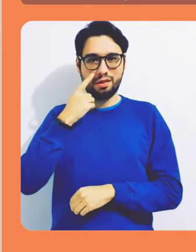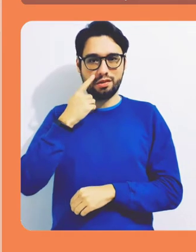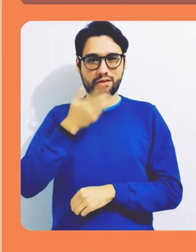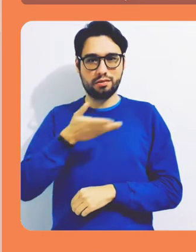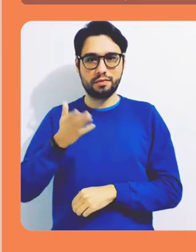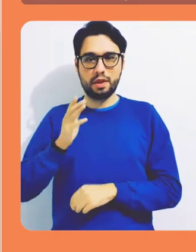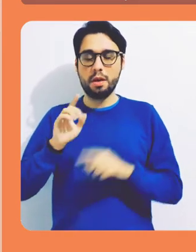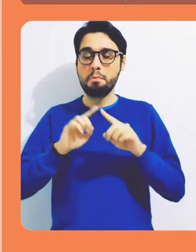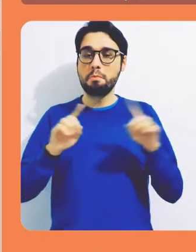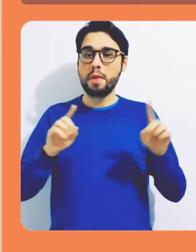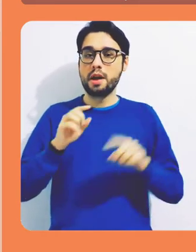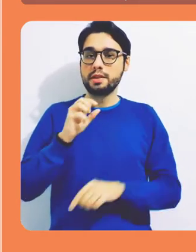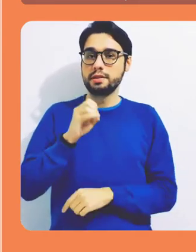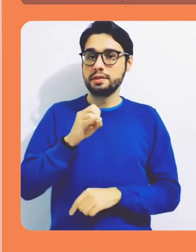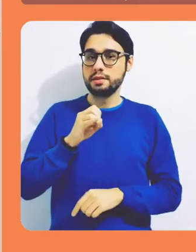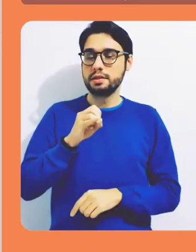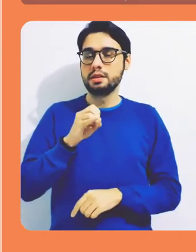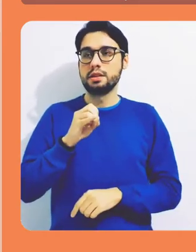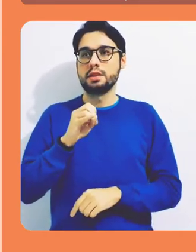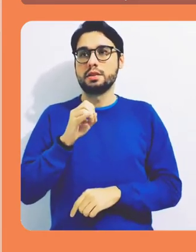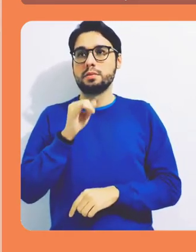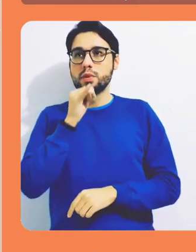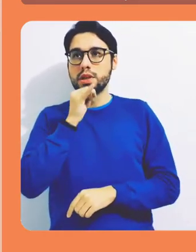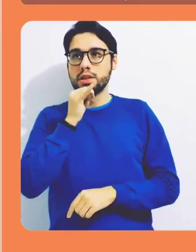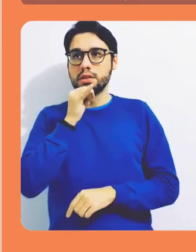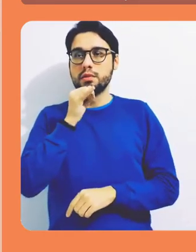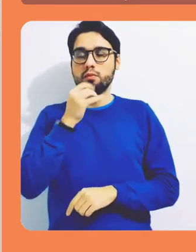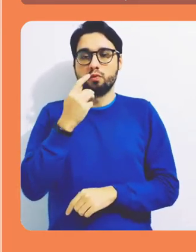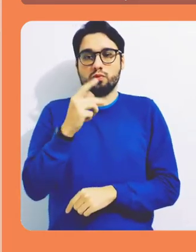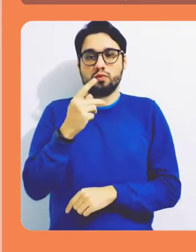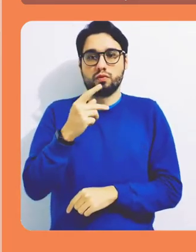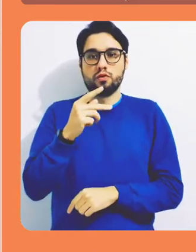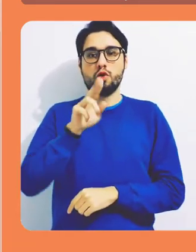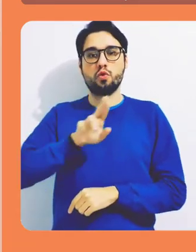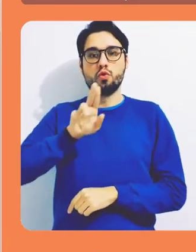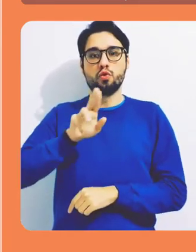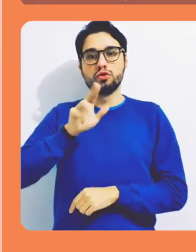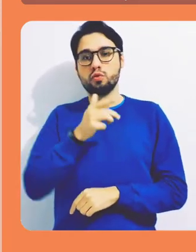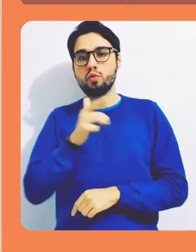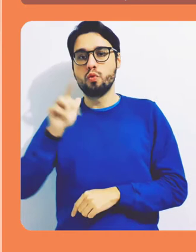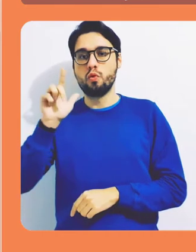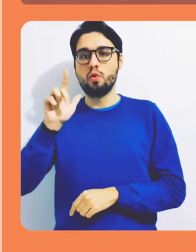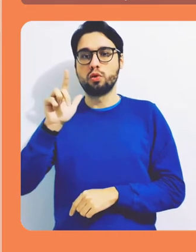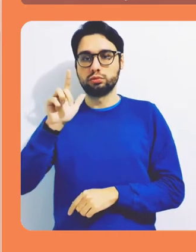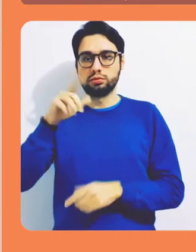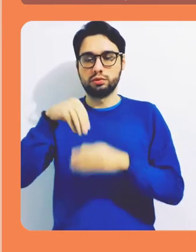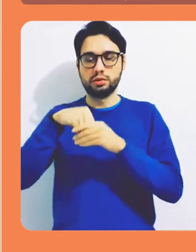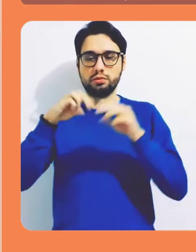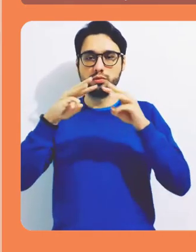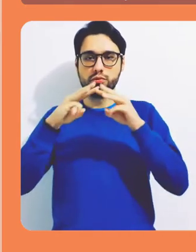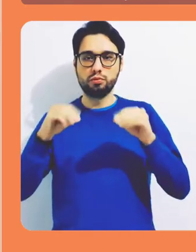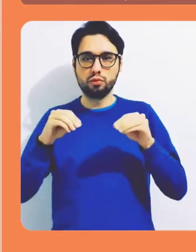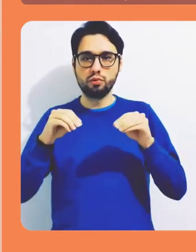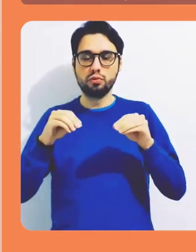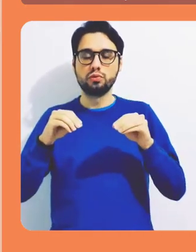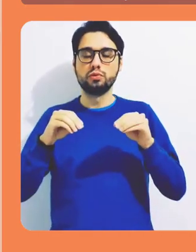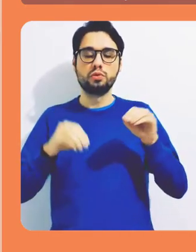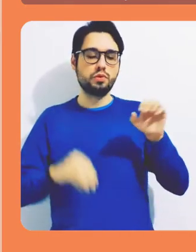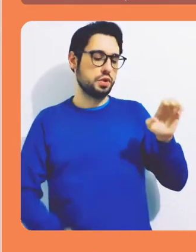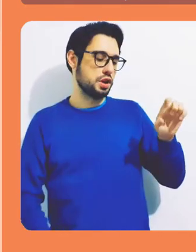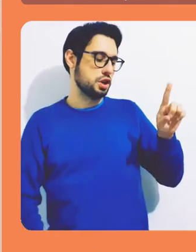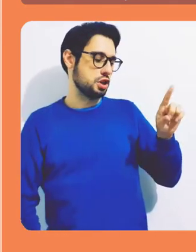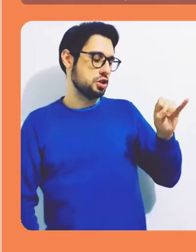O padrão do Moodle é esse que vocês estão vendo. Mas, caso vocês estejam visualizando um